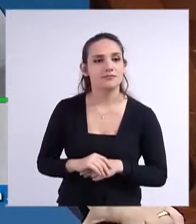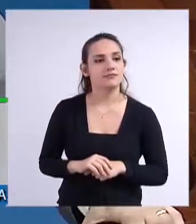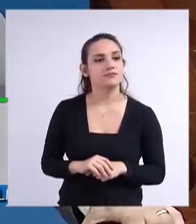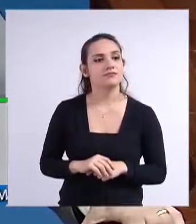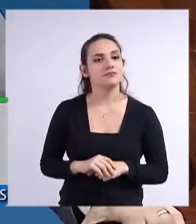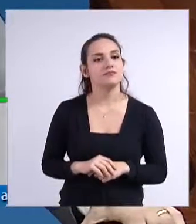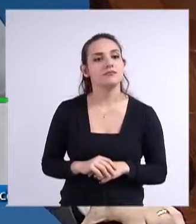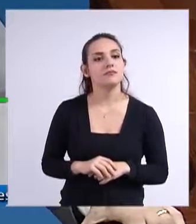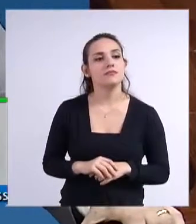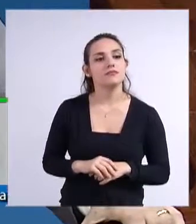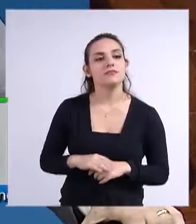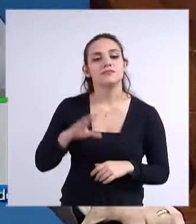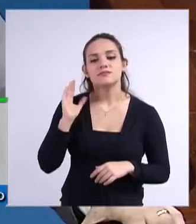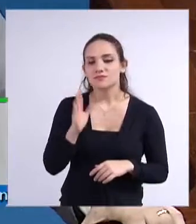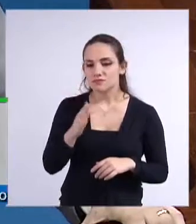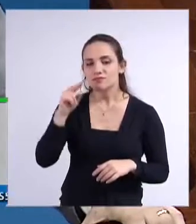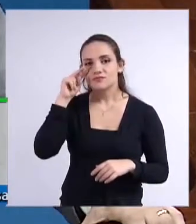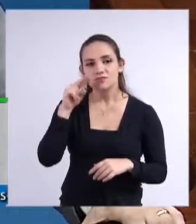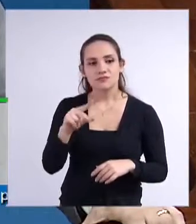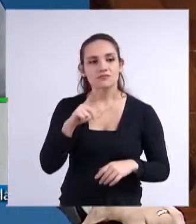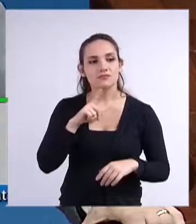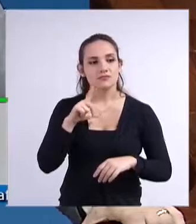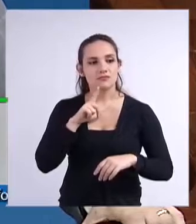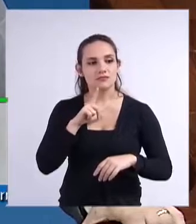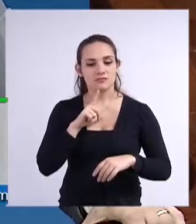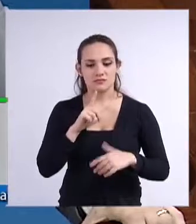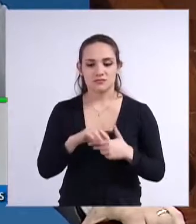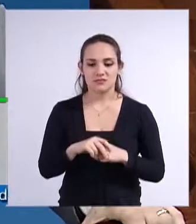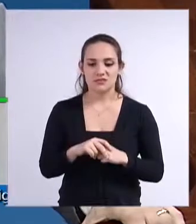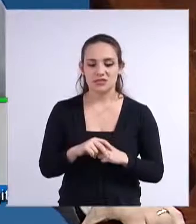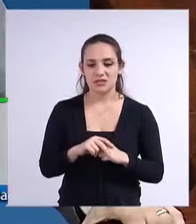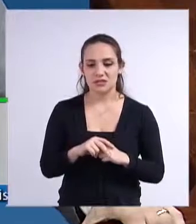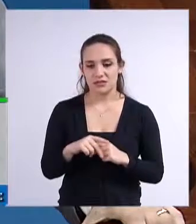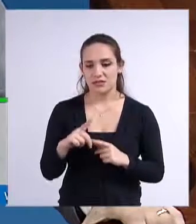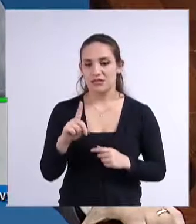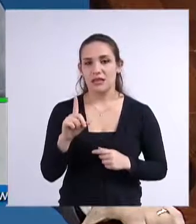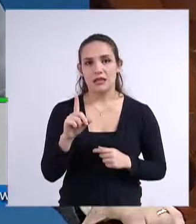Encontramos já foco de dengue numa tampinha de garrafa.